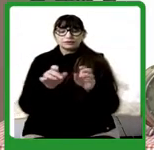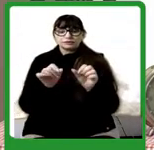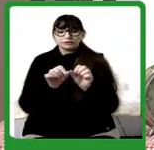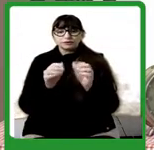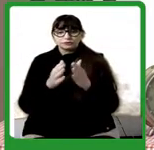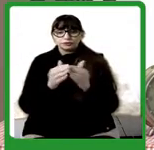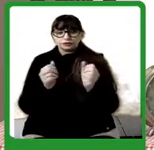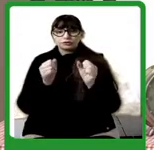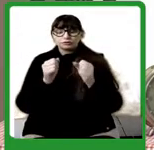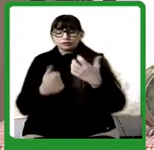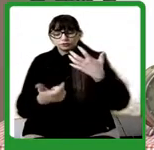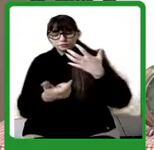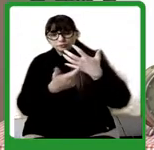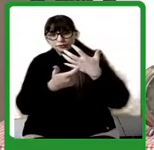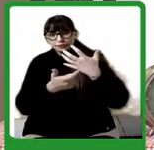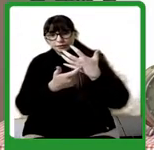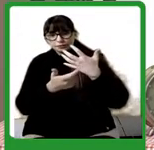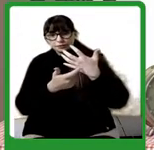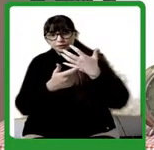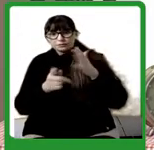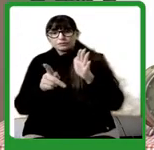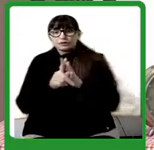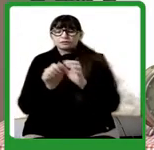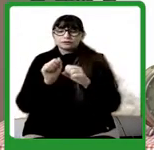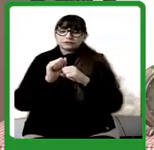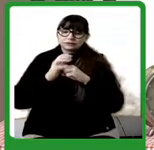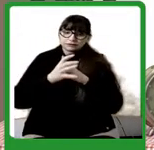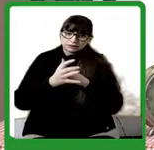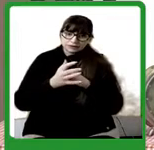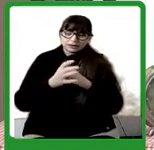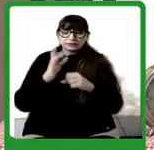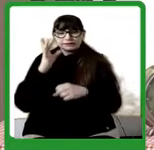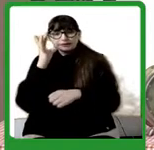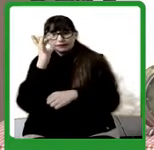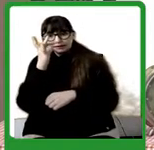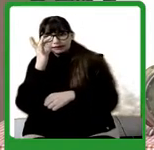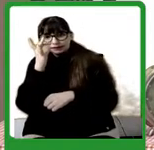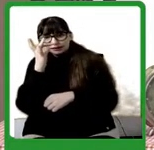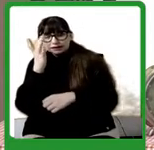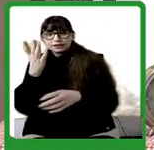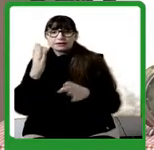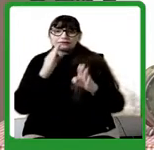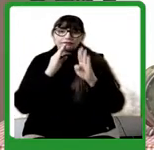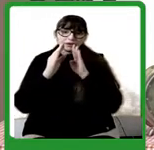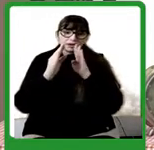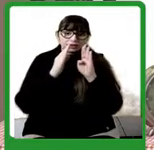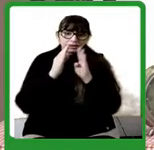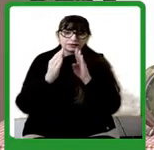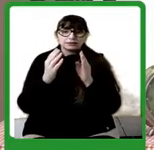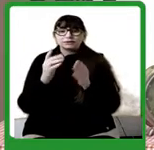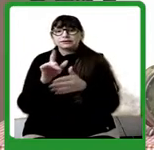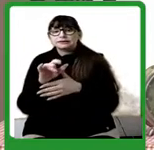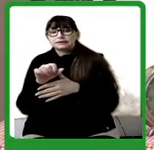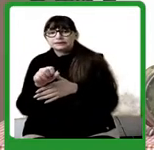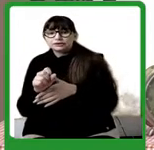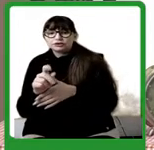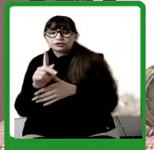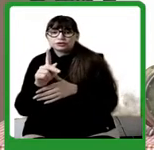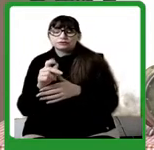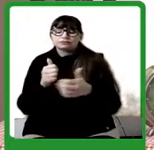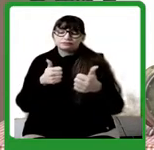as páginas sociais da Scred Alto Uruguai, seja Instagram, Facebook, YouTube, LinkedIn. Fique